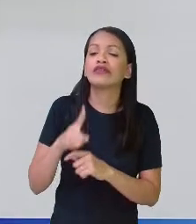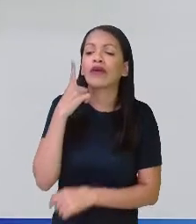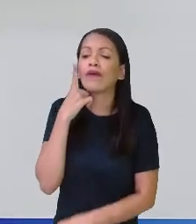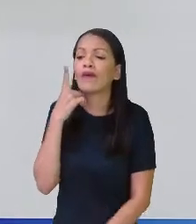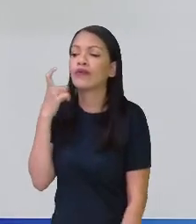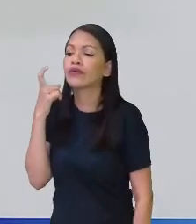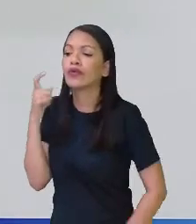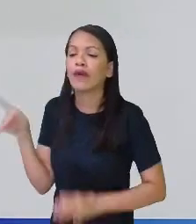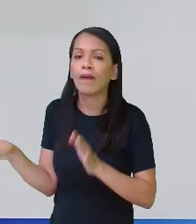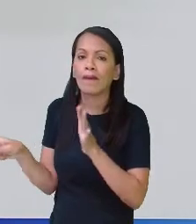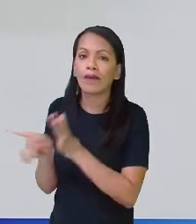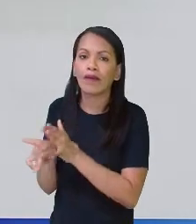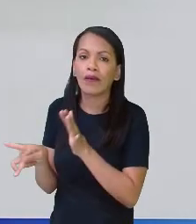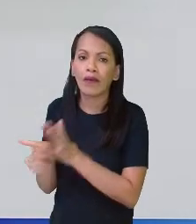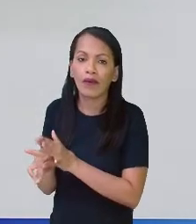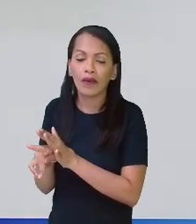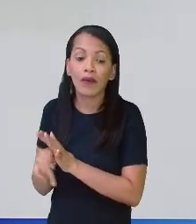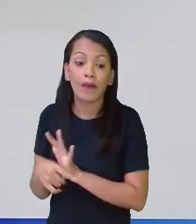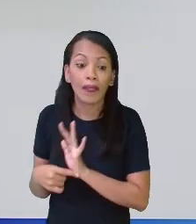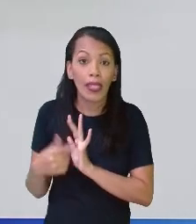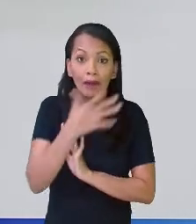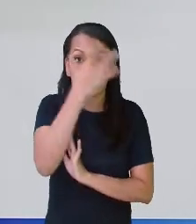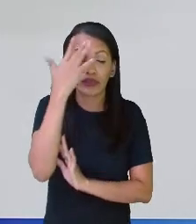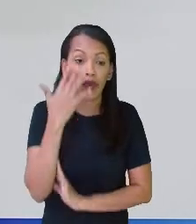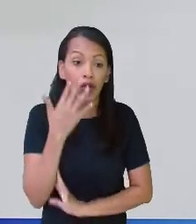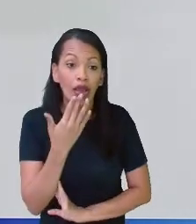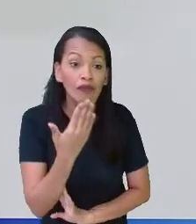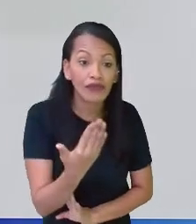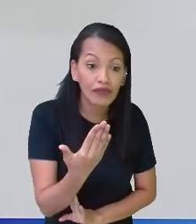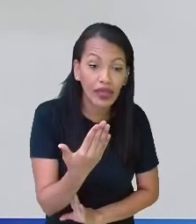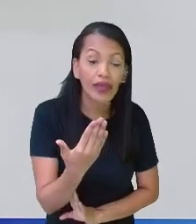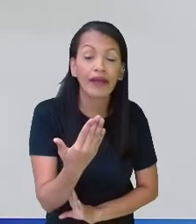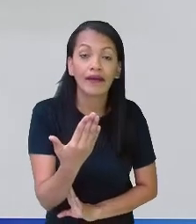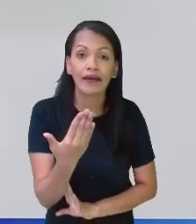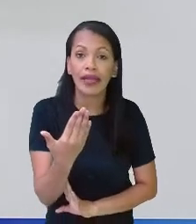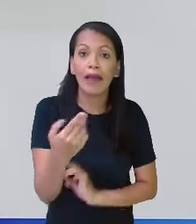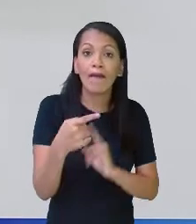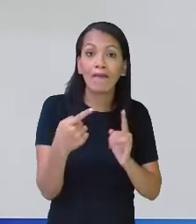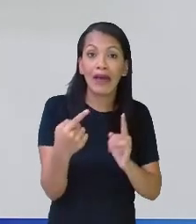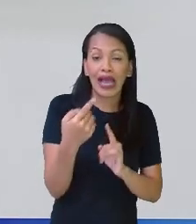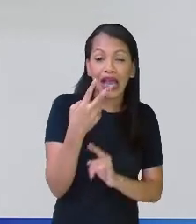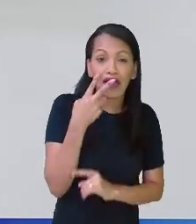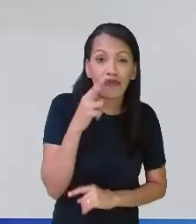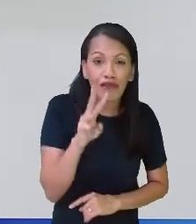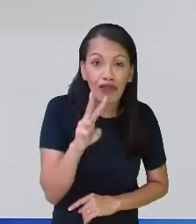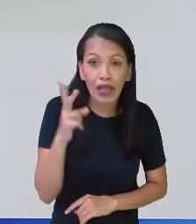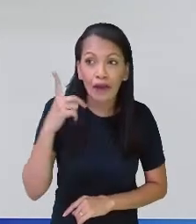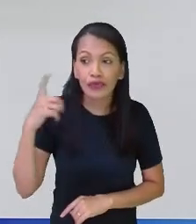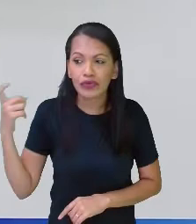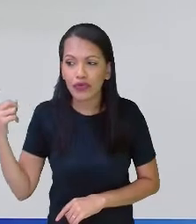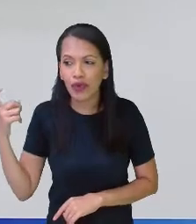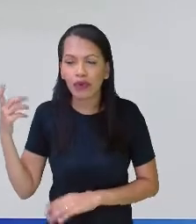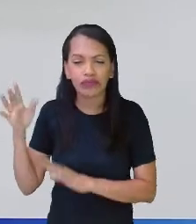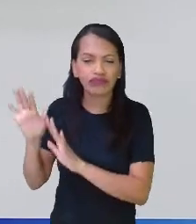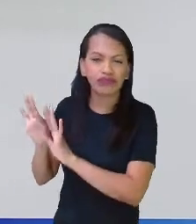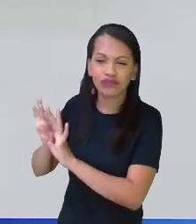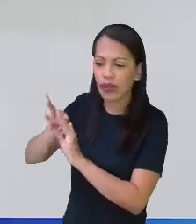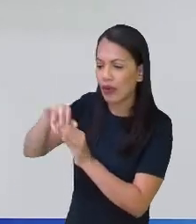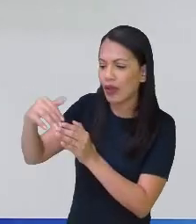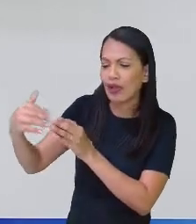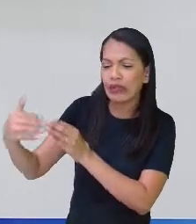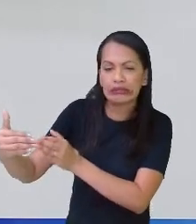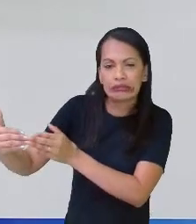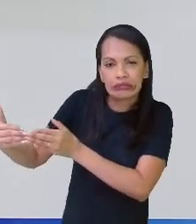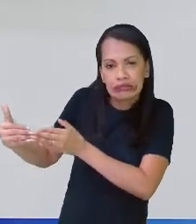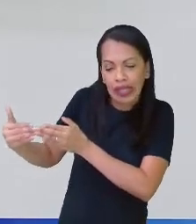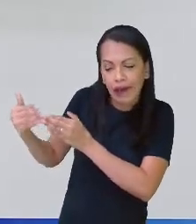som para ser apresentado em algum local. Hoje em dia essas técnicas estão mais modernas e foi isso que eu mostrei aqui,